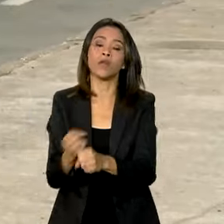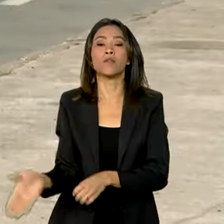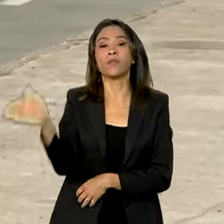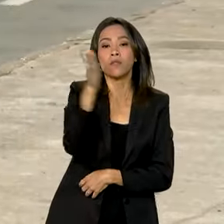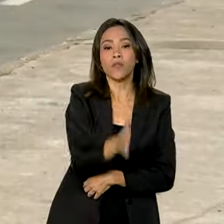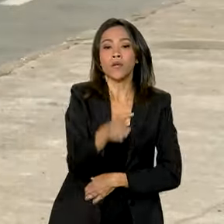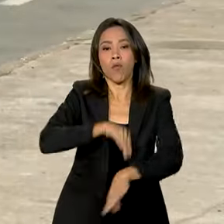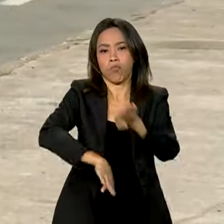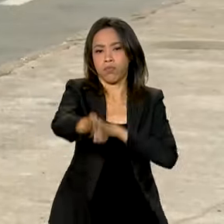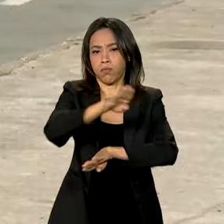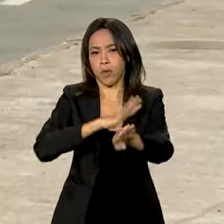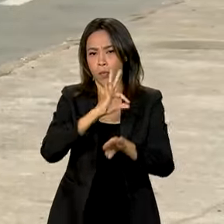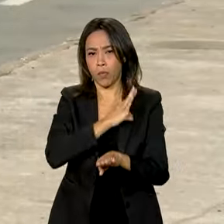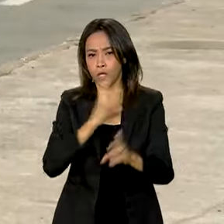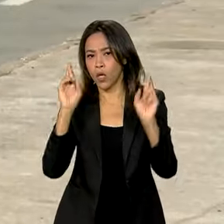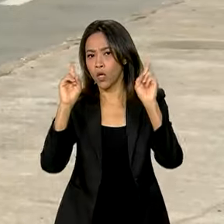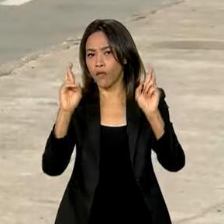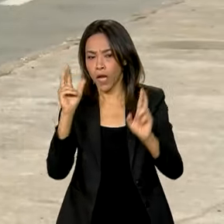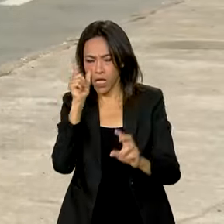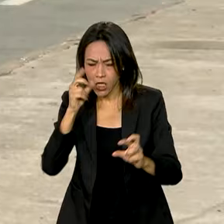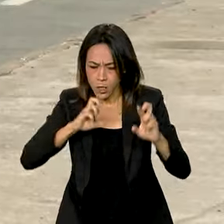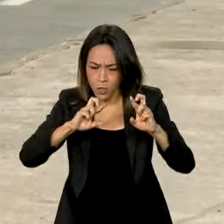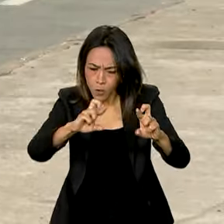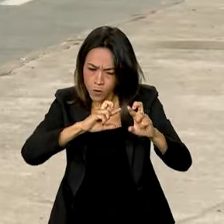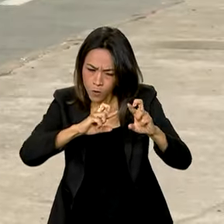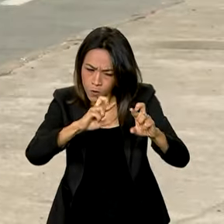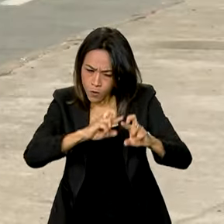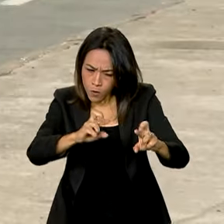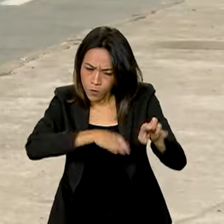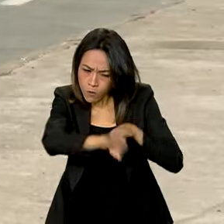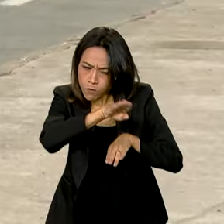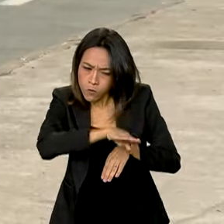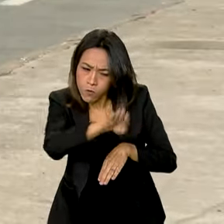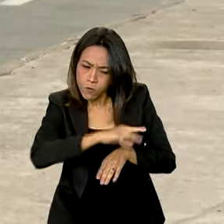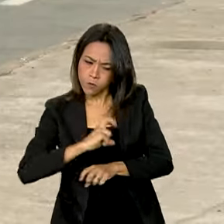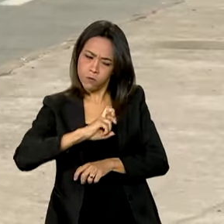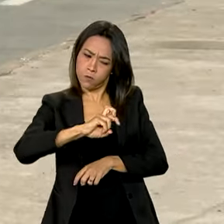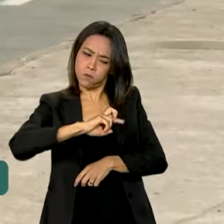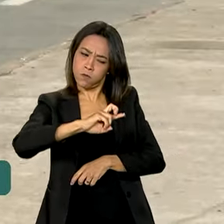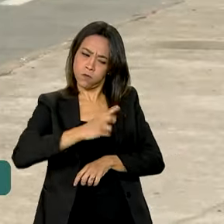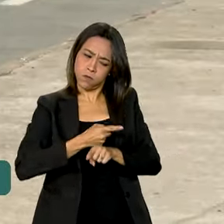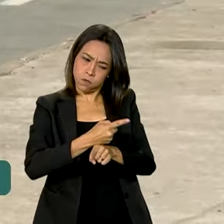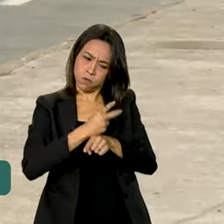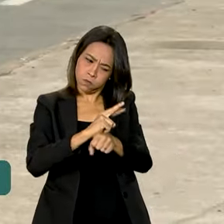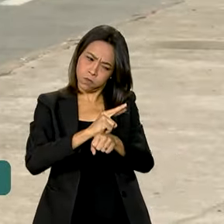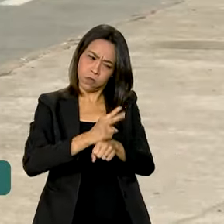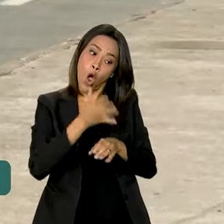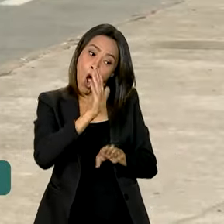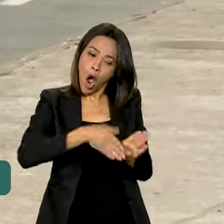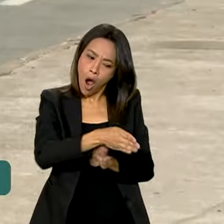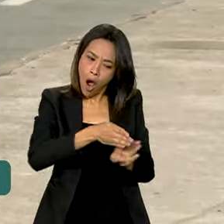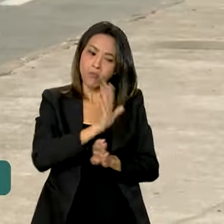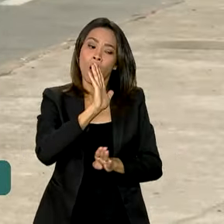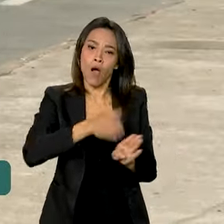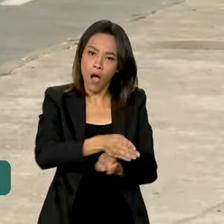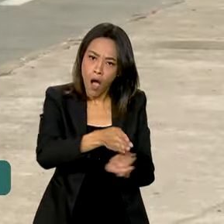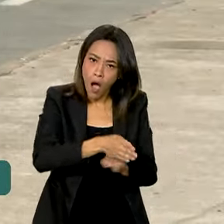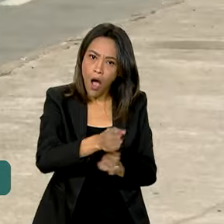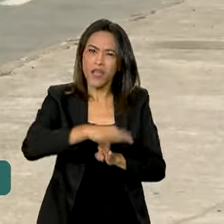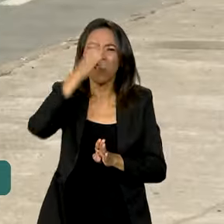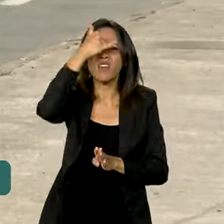Rodoviária Federal intensificou a fiscalização nas estradas, focando em atividades preventivas e no combate